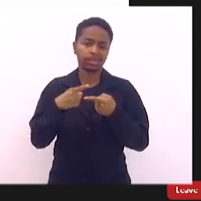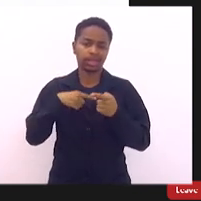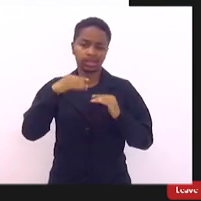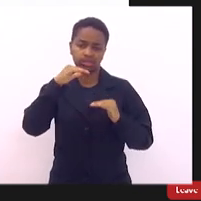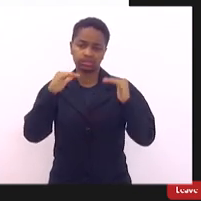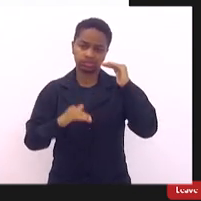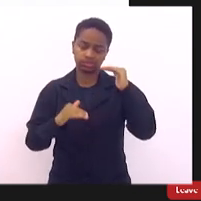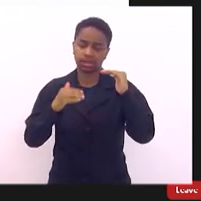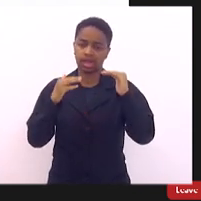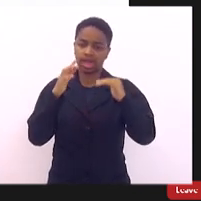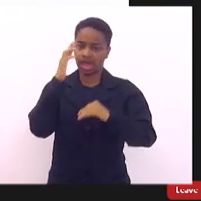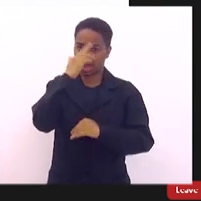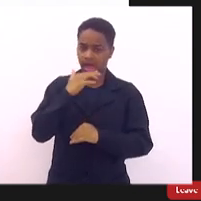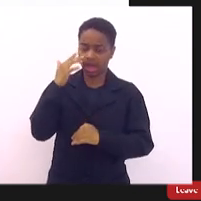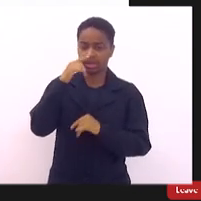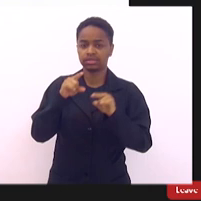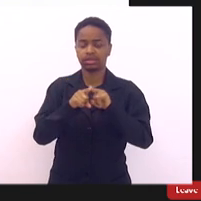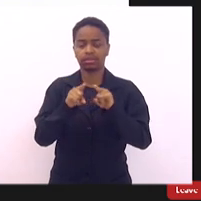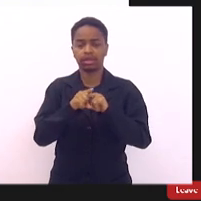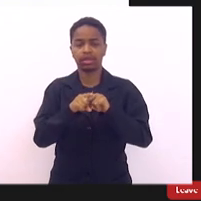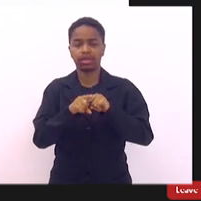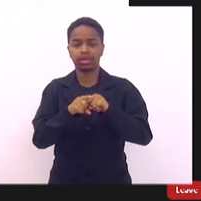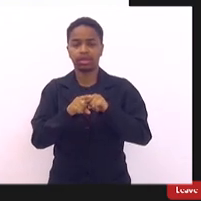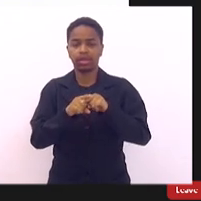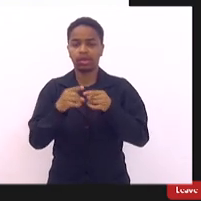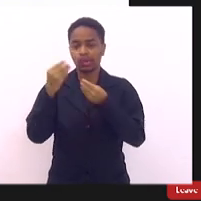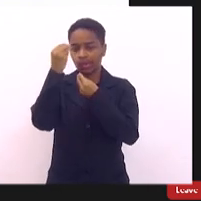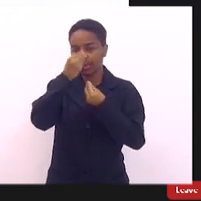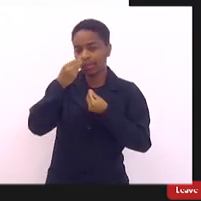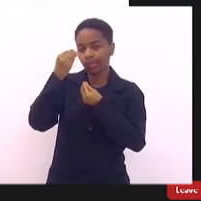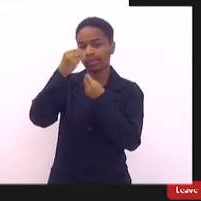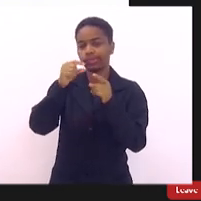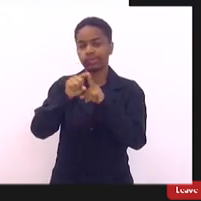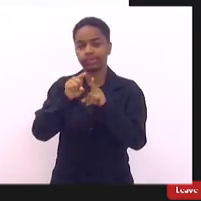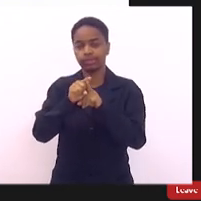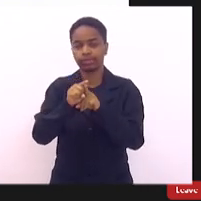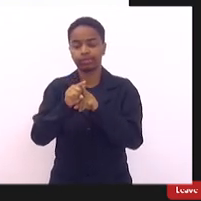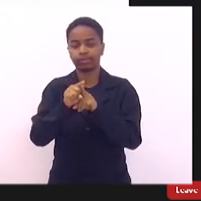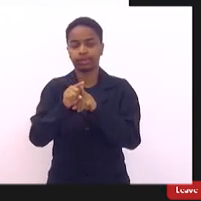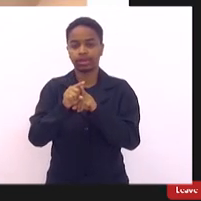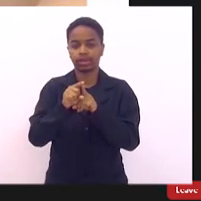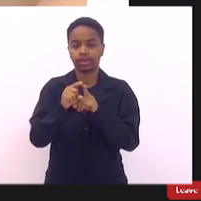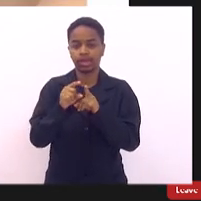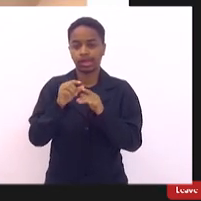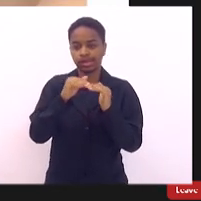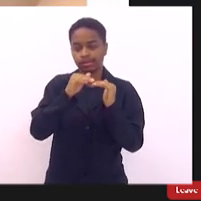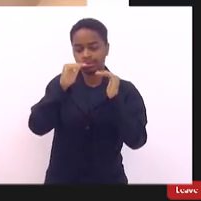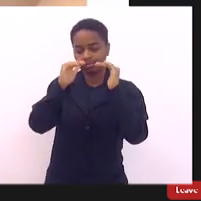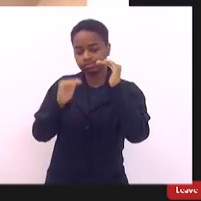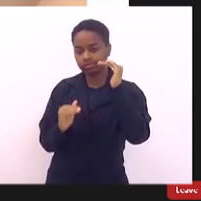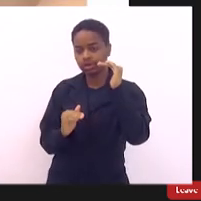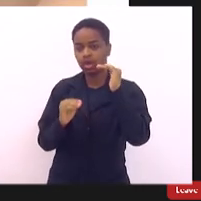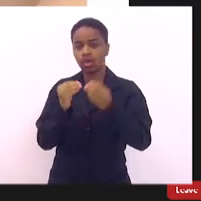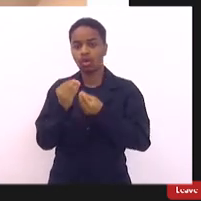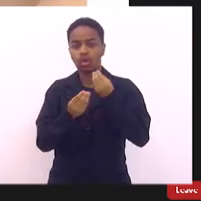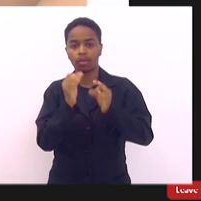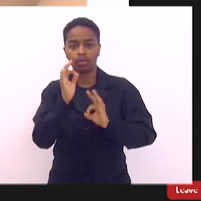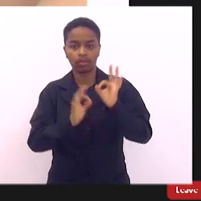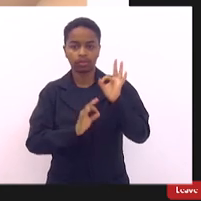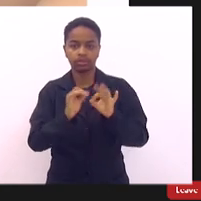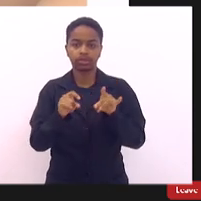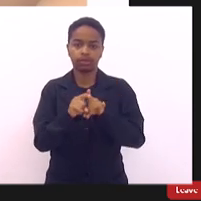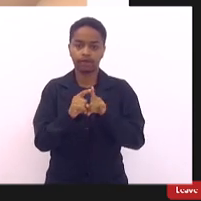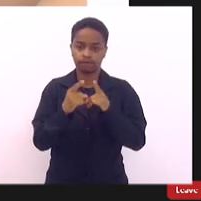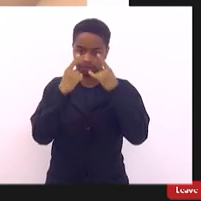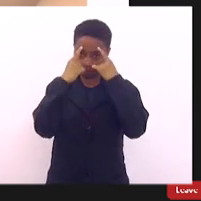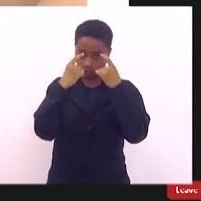orientação sexual, de classes e hierarquias, né? Que estão postas na sociedade, como elas também estruturam essa forma de violência